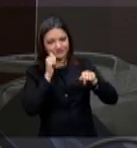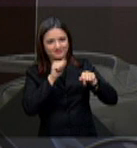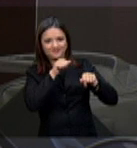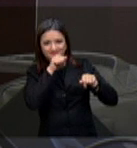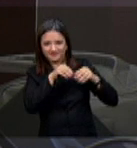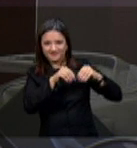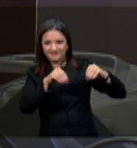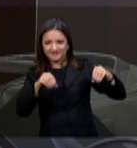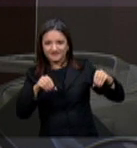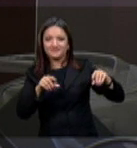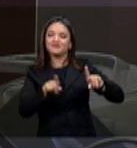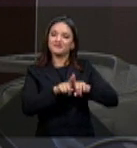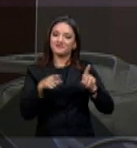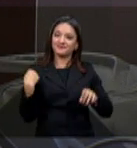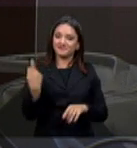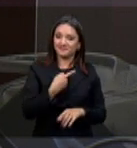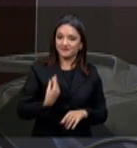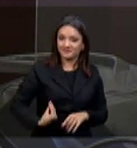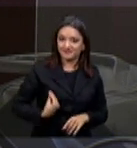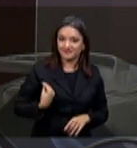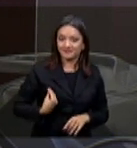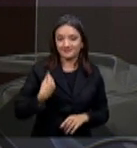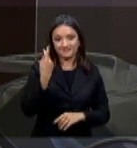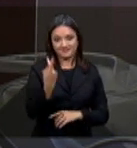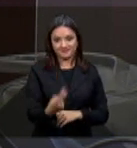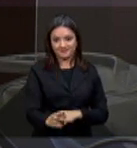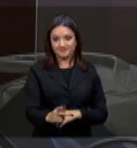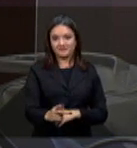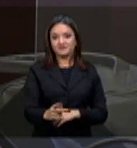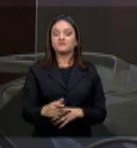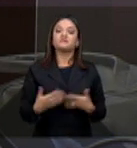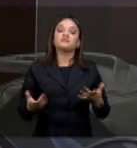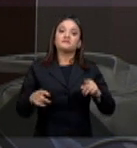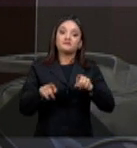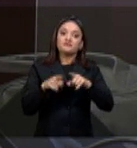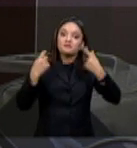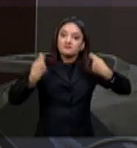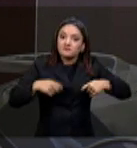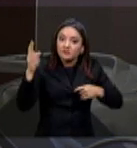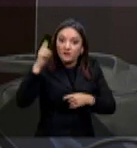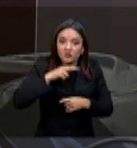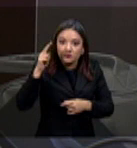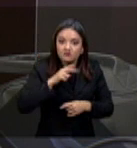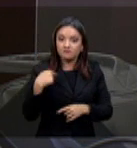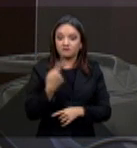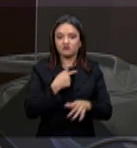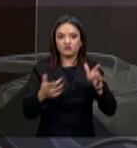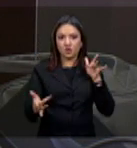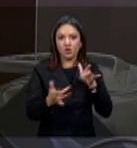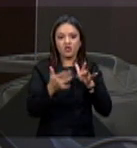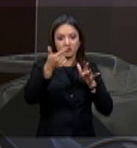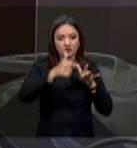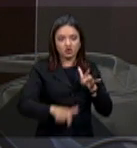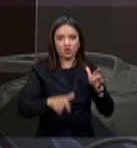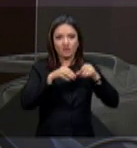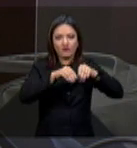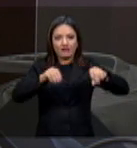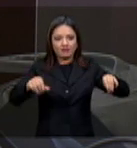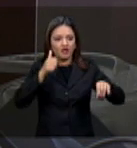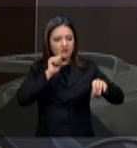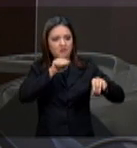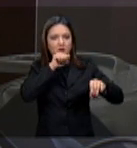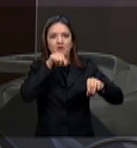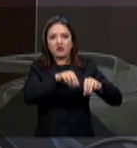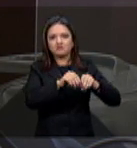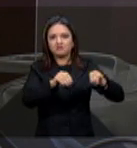nós, seres que vivemos nela. É necessário e urgente nos reconectarmos com a Mãe Terra, pois essa é a